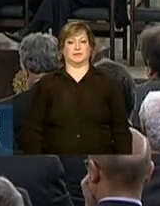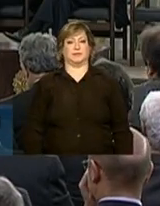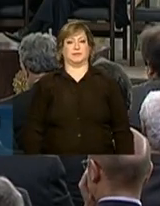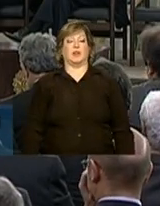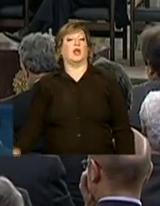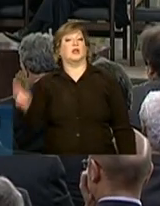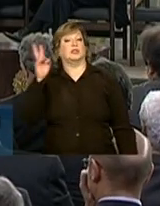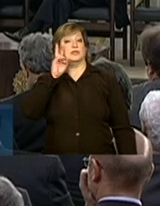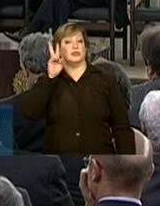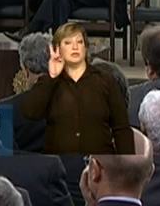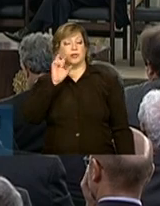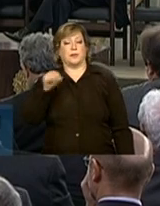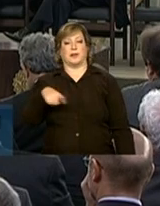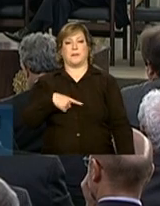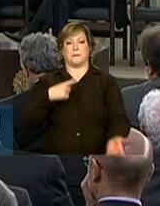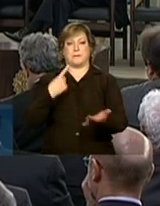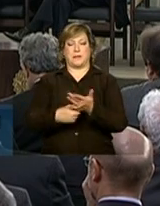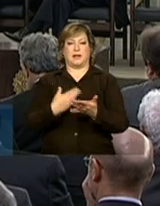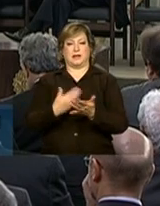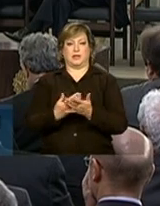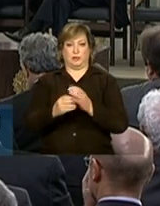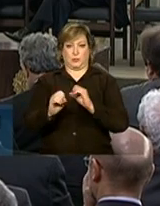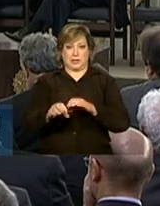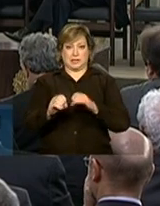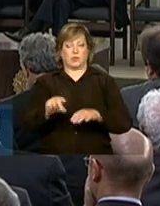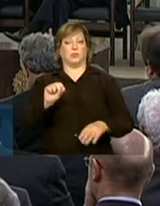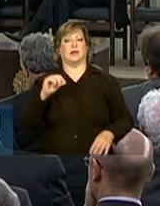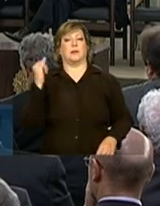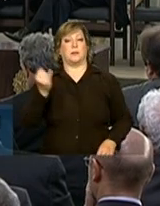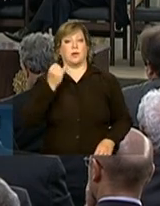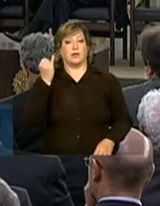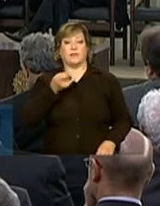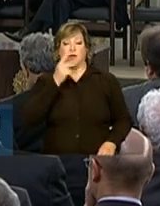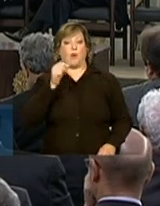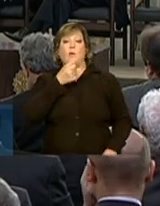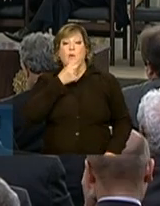Quanto ao pacto pela educação, é importante dizer que